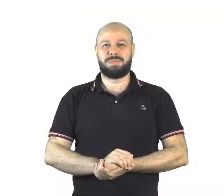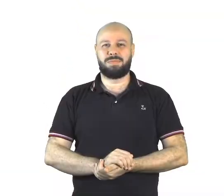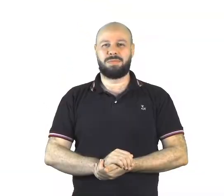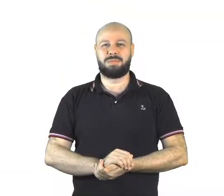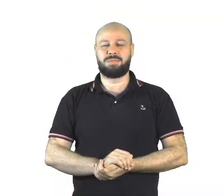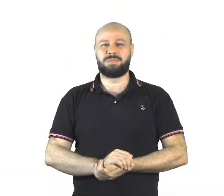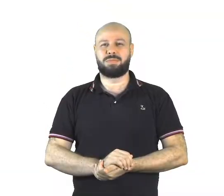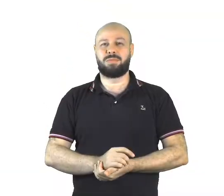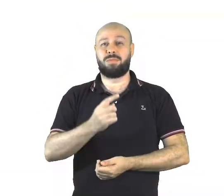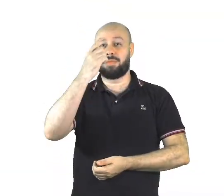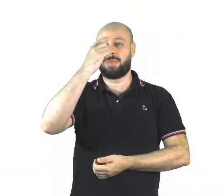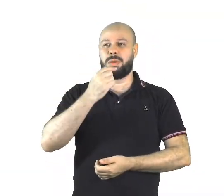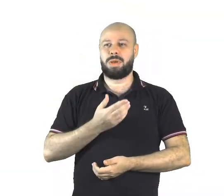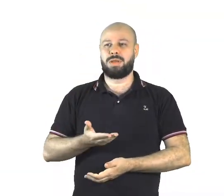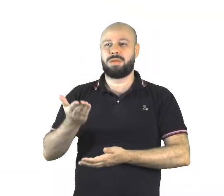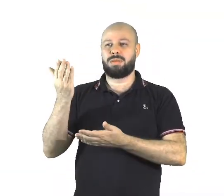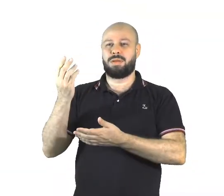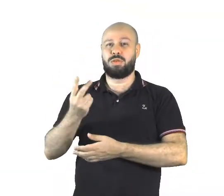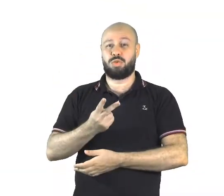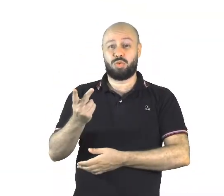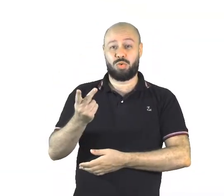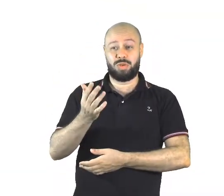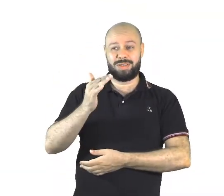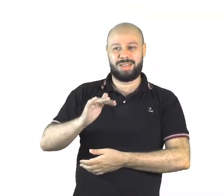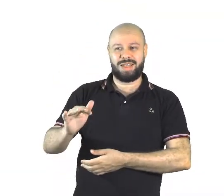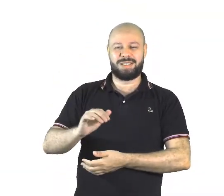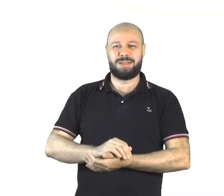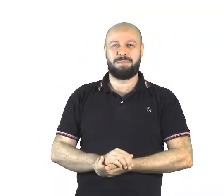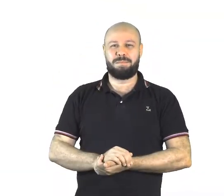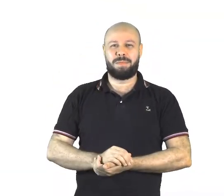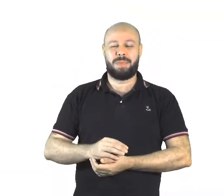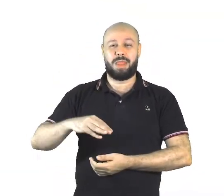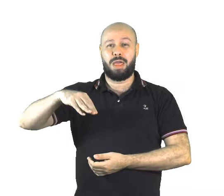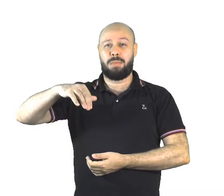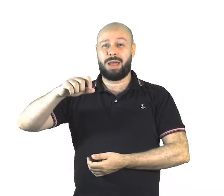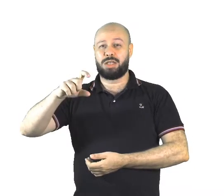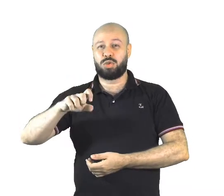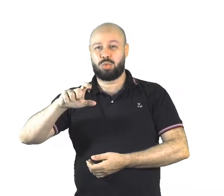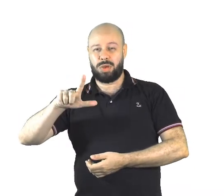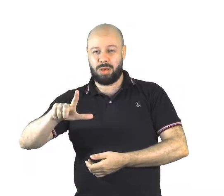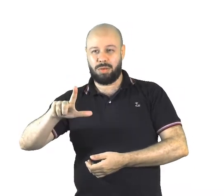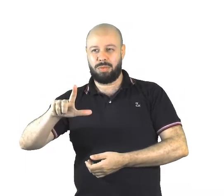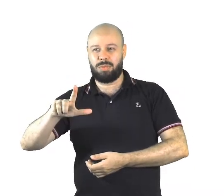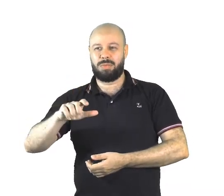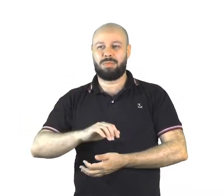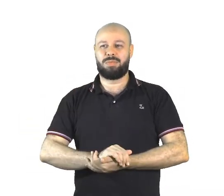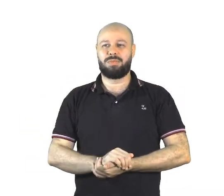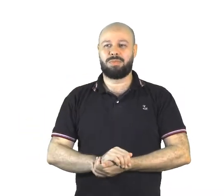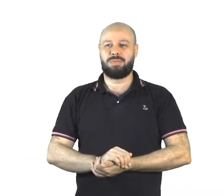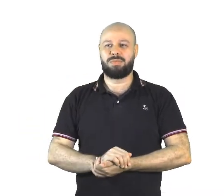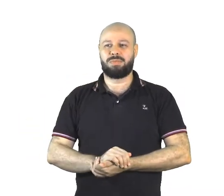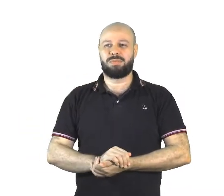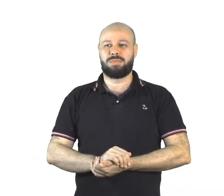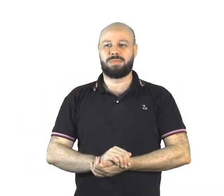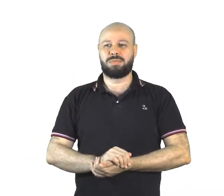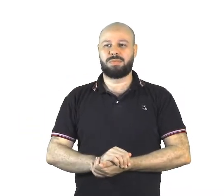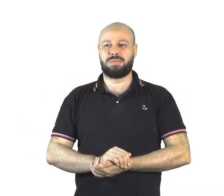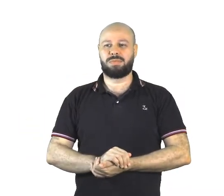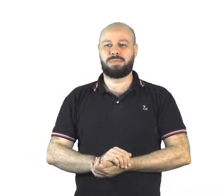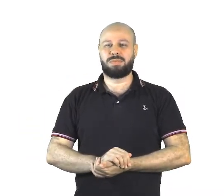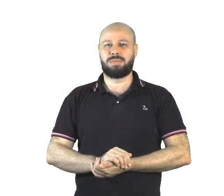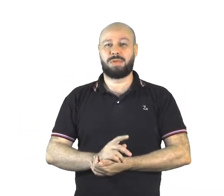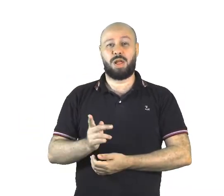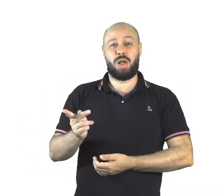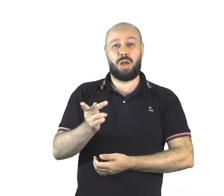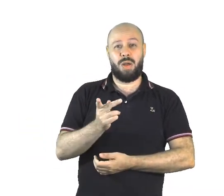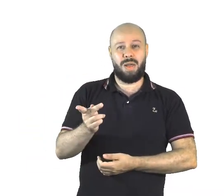a imagem dos dois, de Maxwell e Finnegan. Os dois amiguinhos, né?